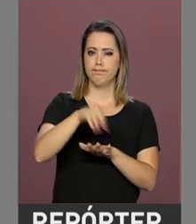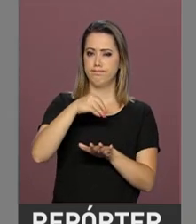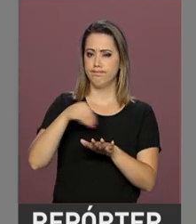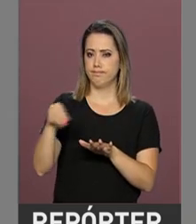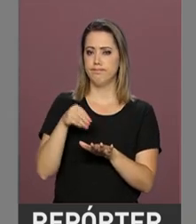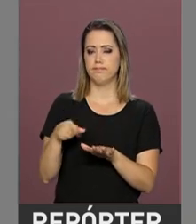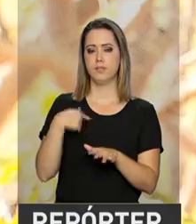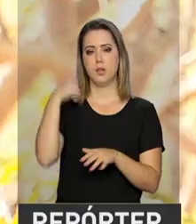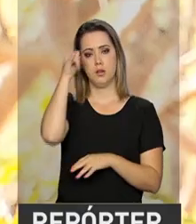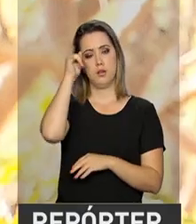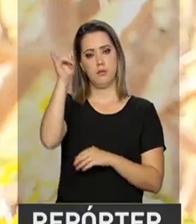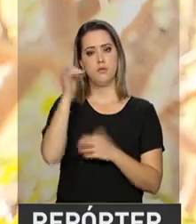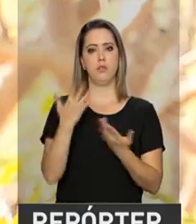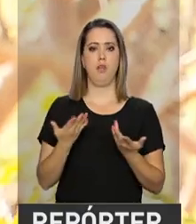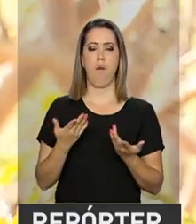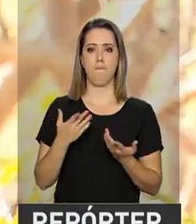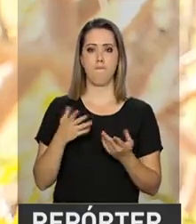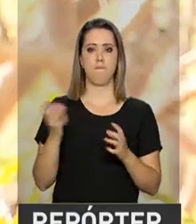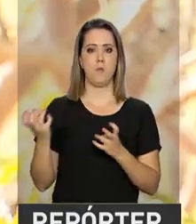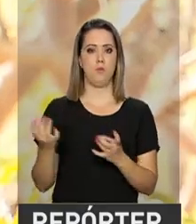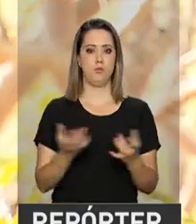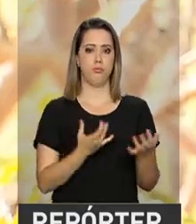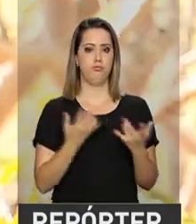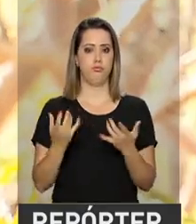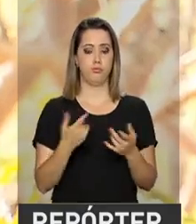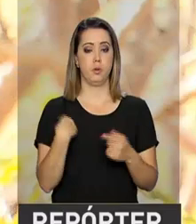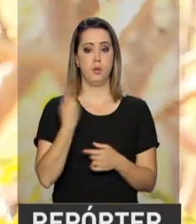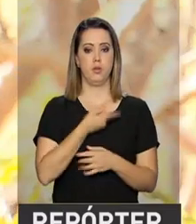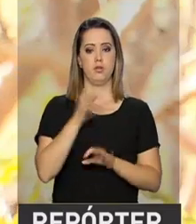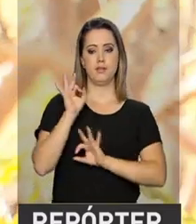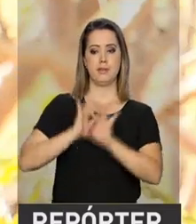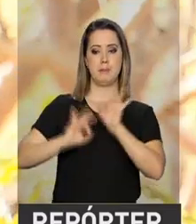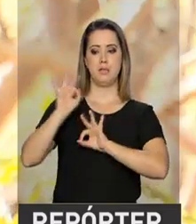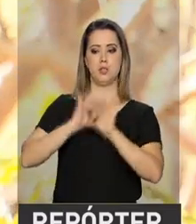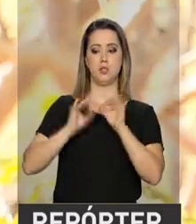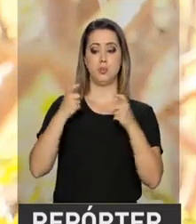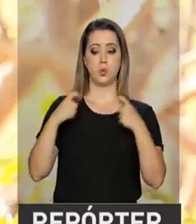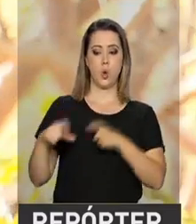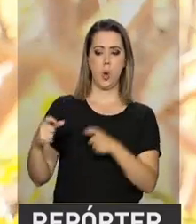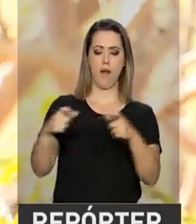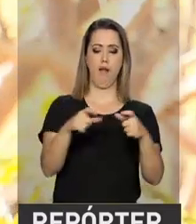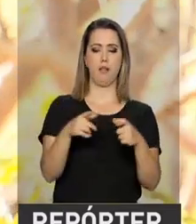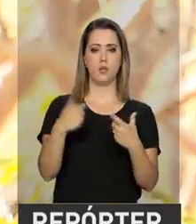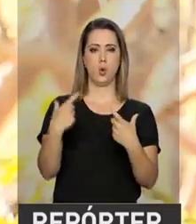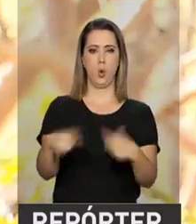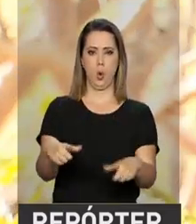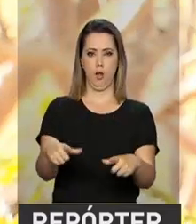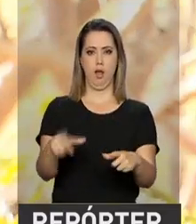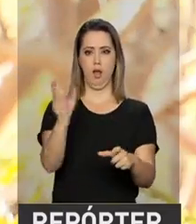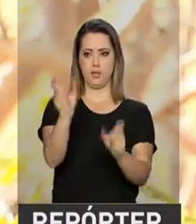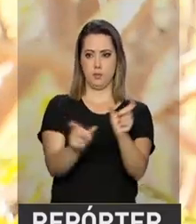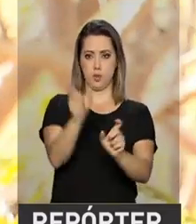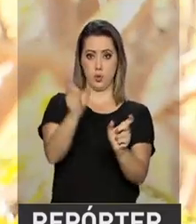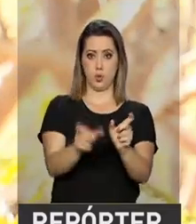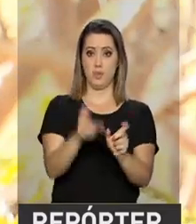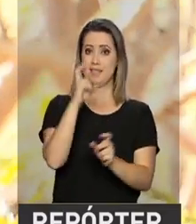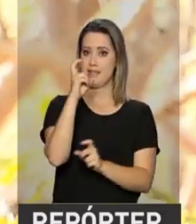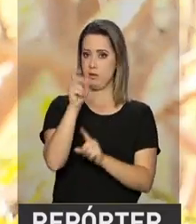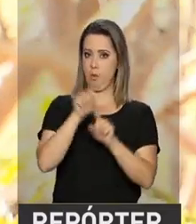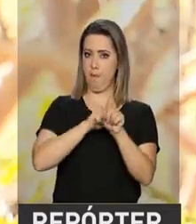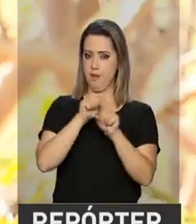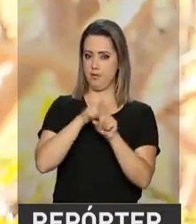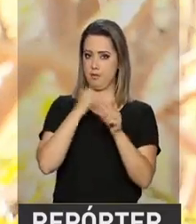aos incêndios com base nesses dados nós fazemos o planejamento de onde nós vamos colocar as brigadas que serão contratadas durante durante 5